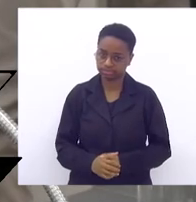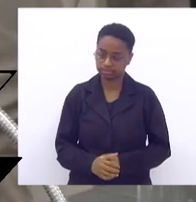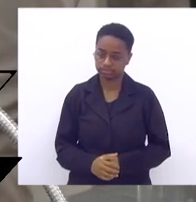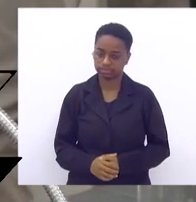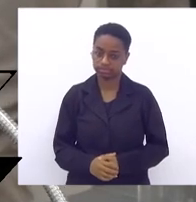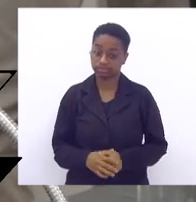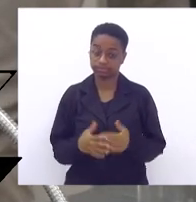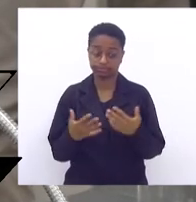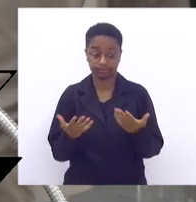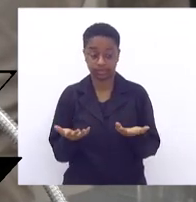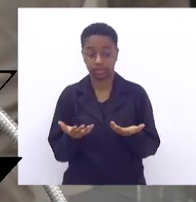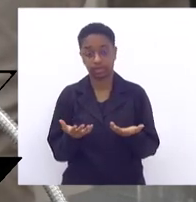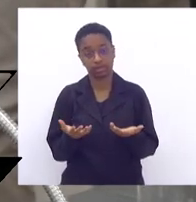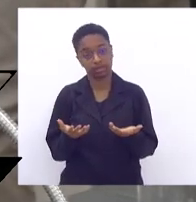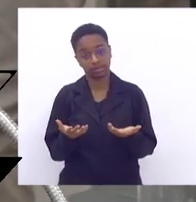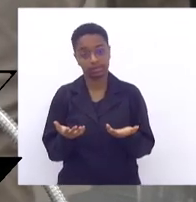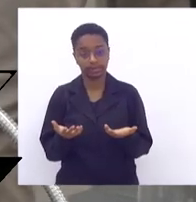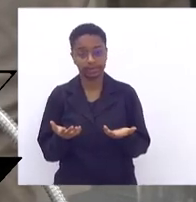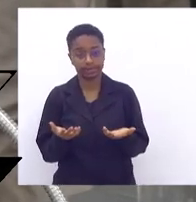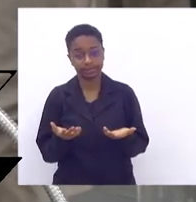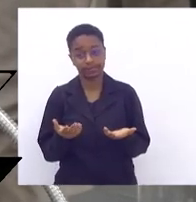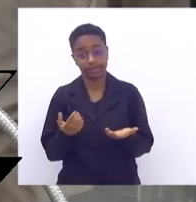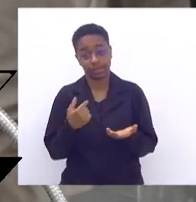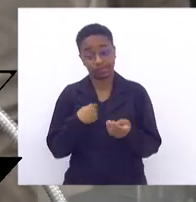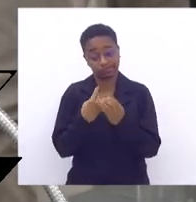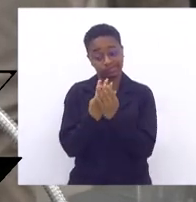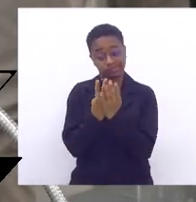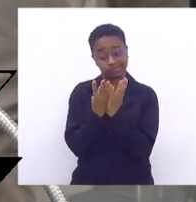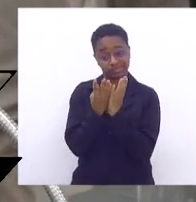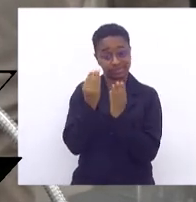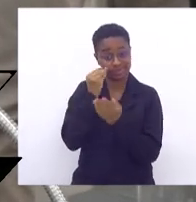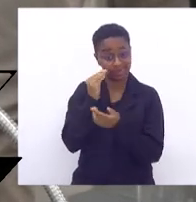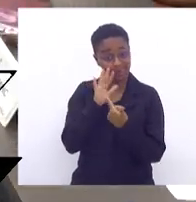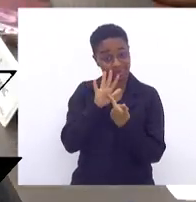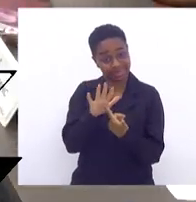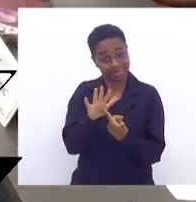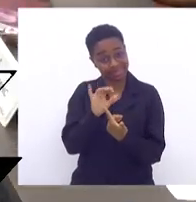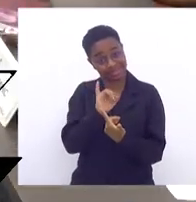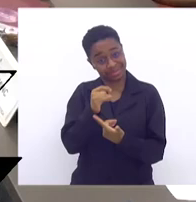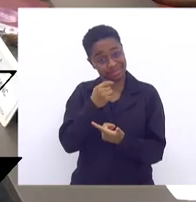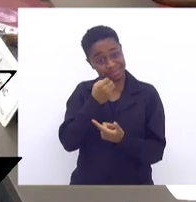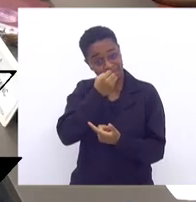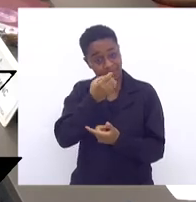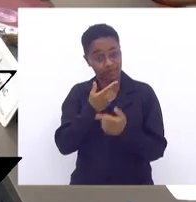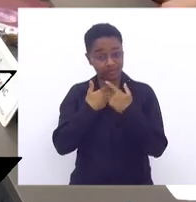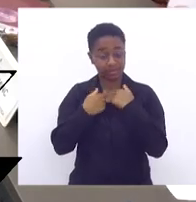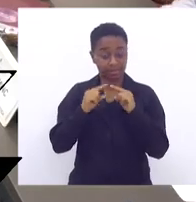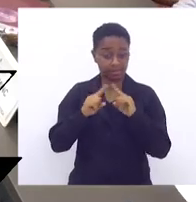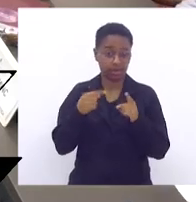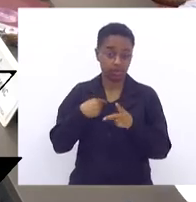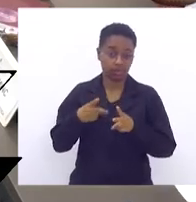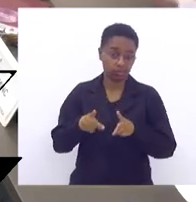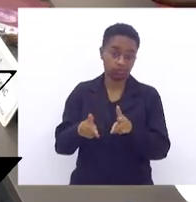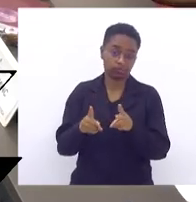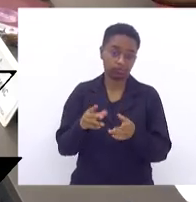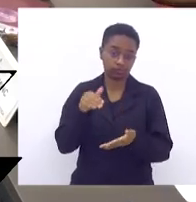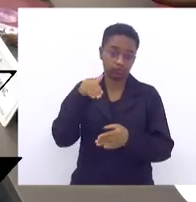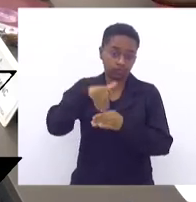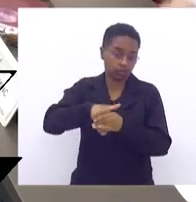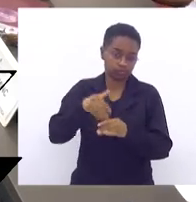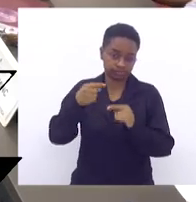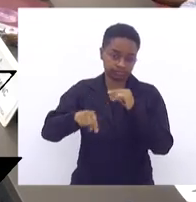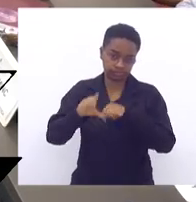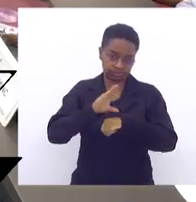sentido, eu fiz esse leque para ver se havia boa vontade. Eu mantenho aí, então, o voto pela inconstitucionalidade.